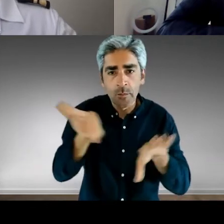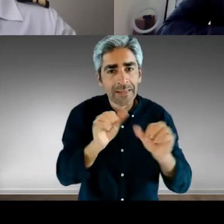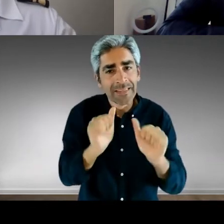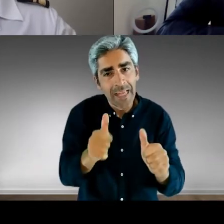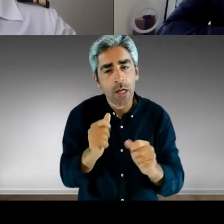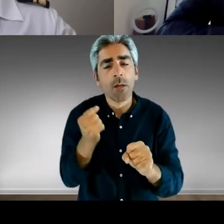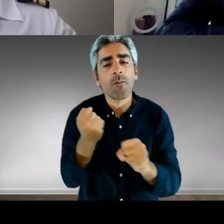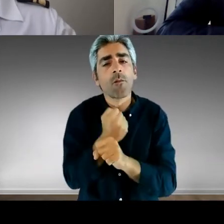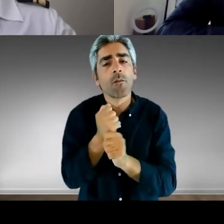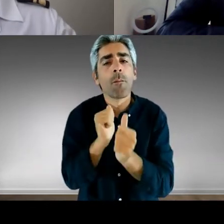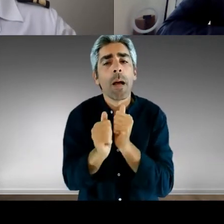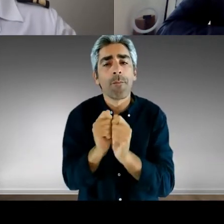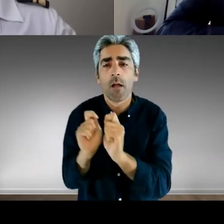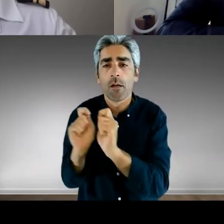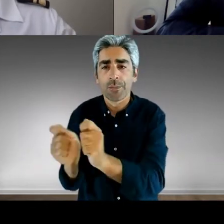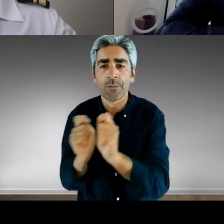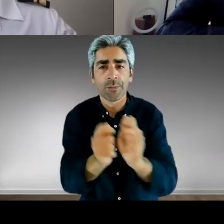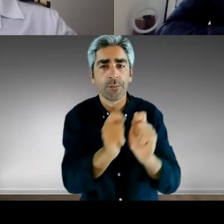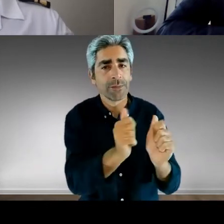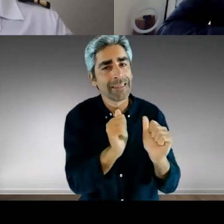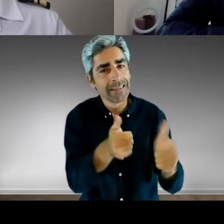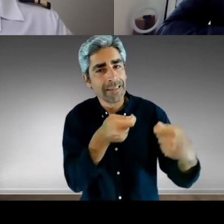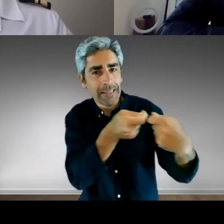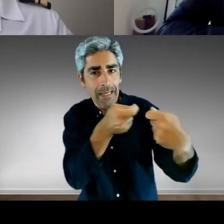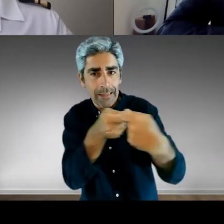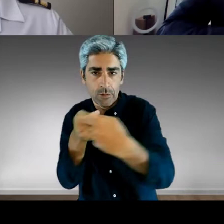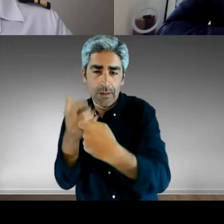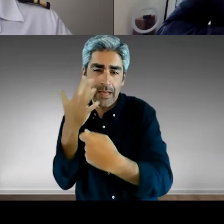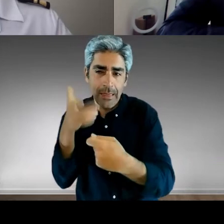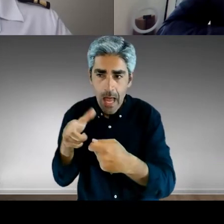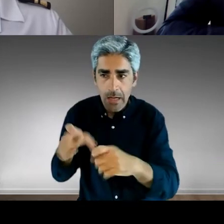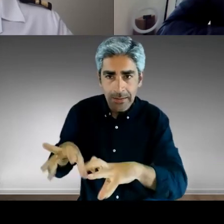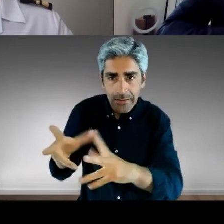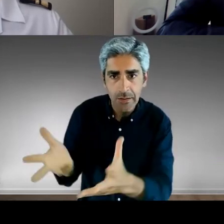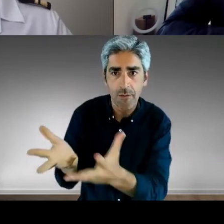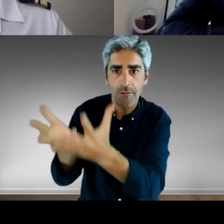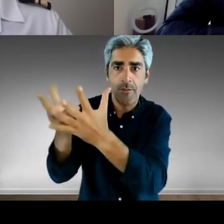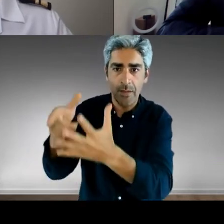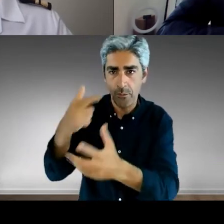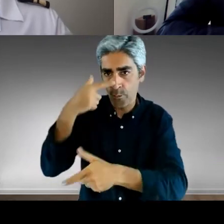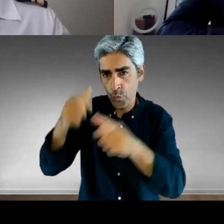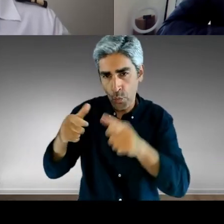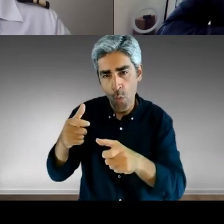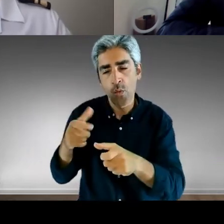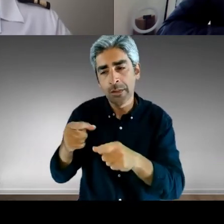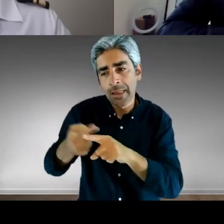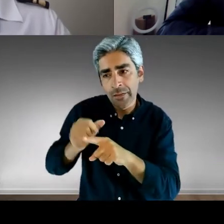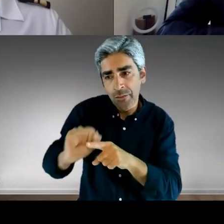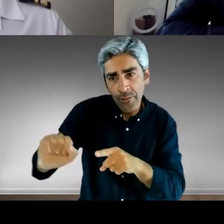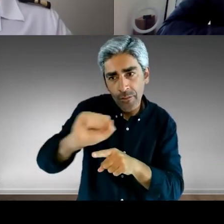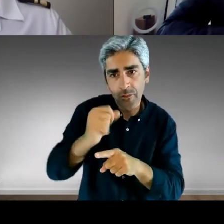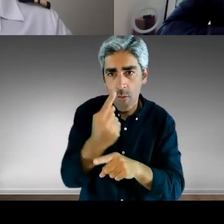certas e no desenvolvimento das pessoas, tentando fazer eco dos interesses e das qualidades de cada